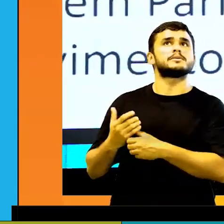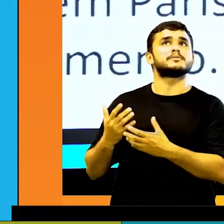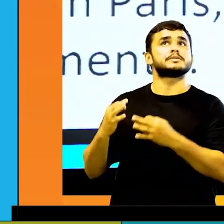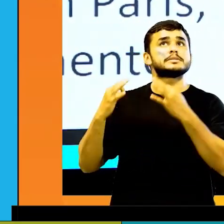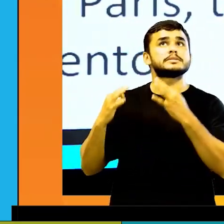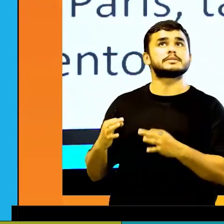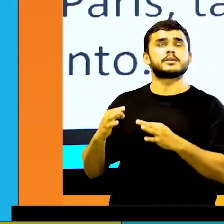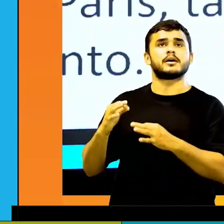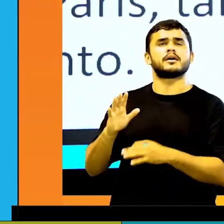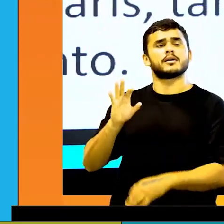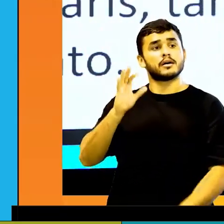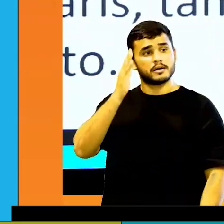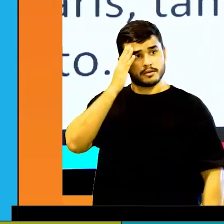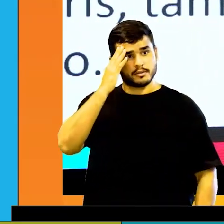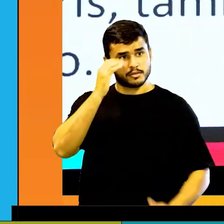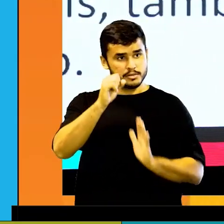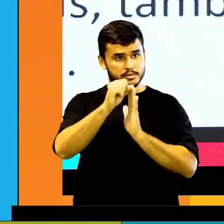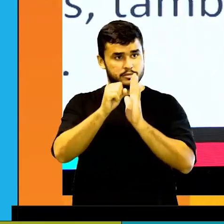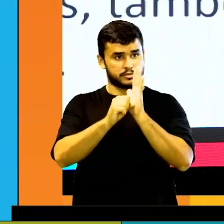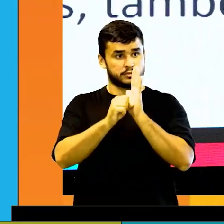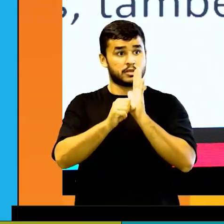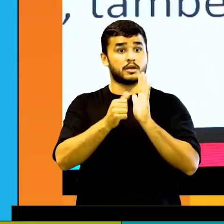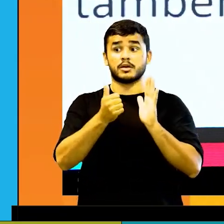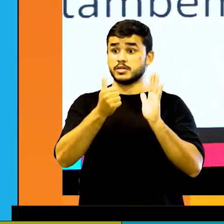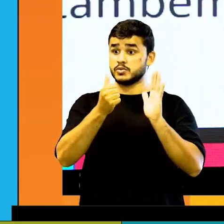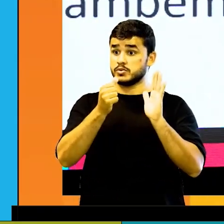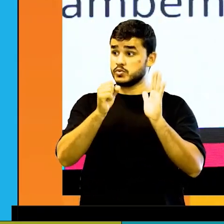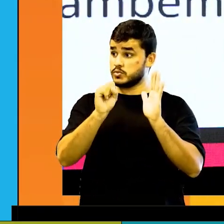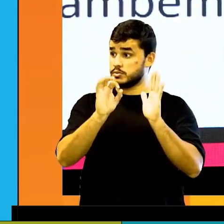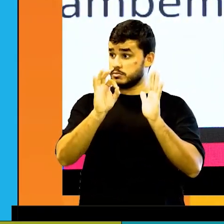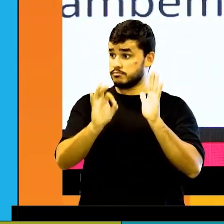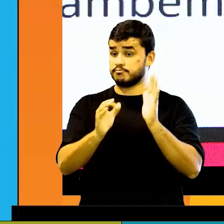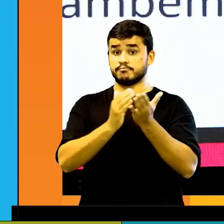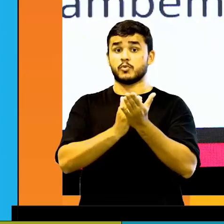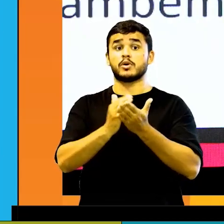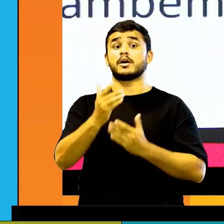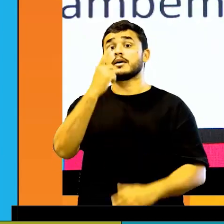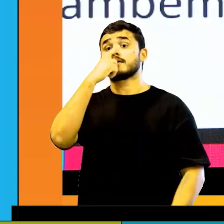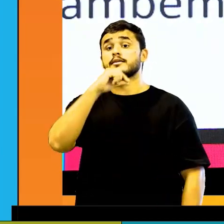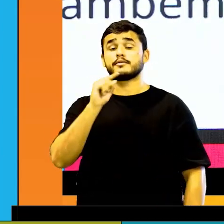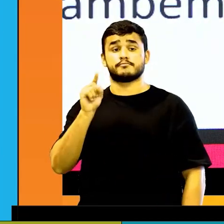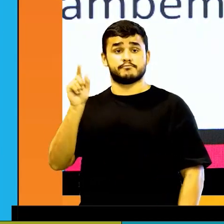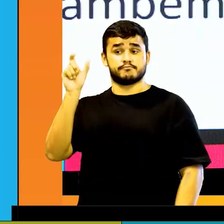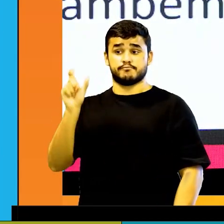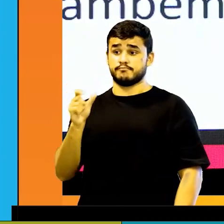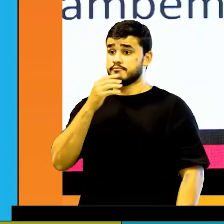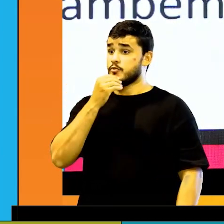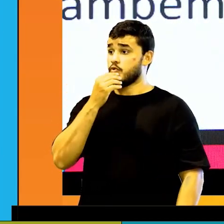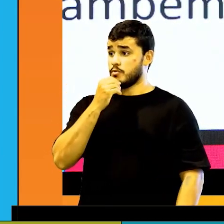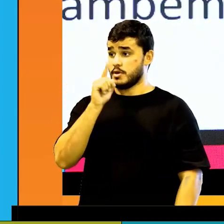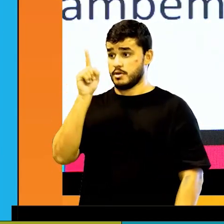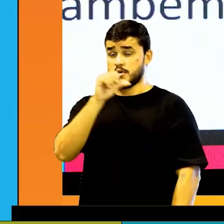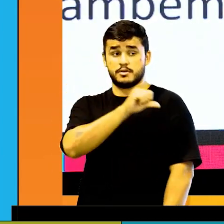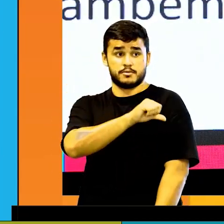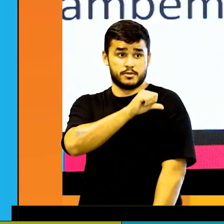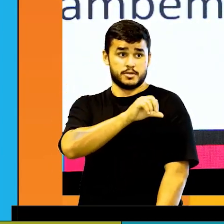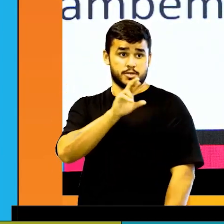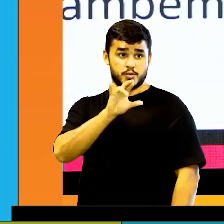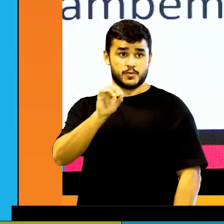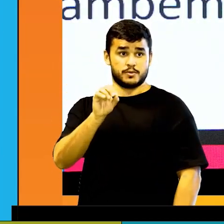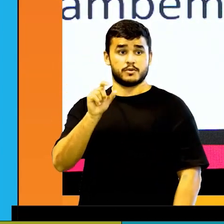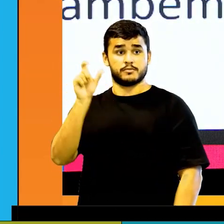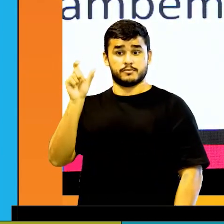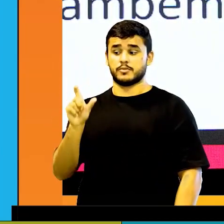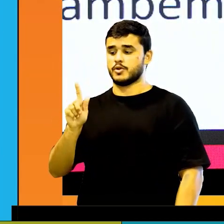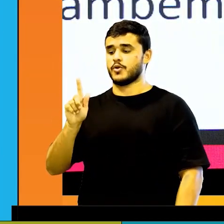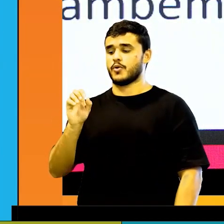Turma, o marco inicial, vocês estão visualizando aí no módulo, foi quando um rapaz carioca, chamado Gonçalves, que não